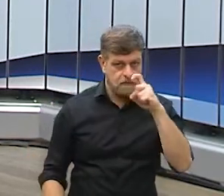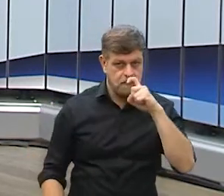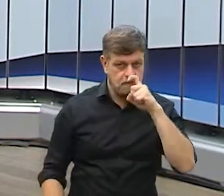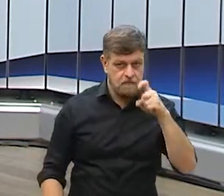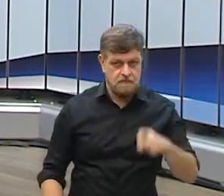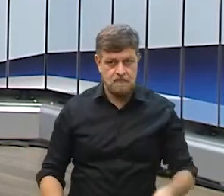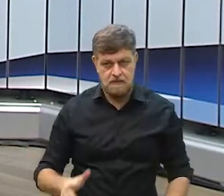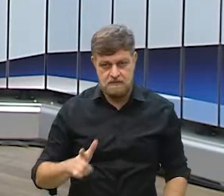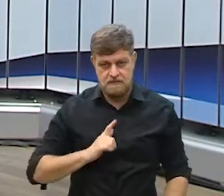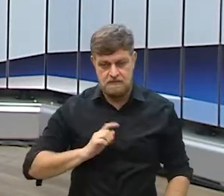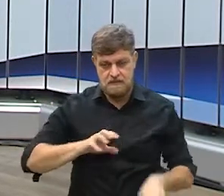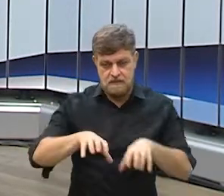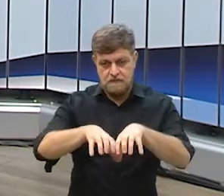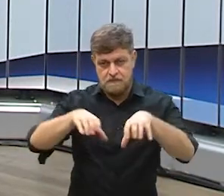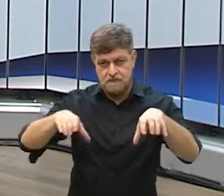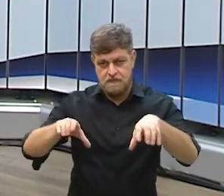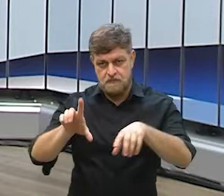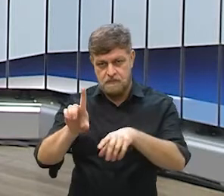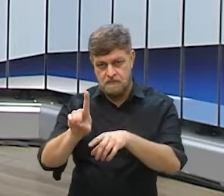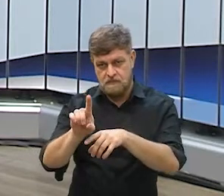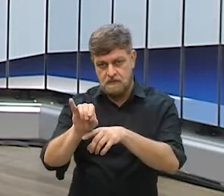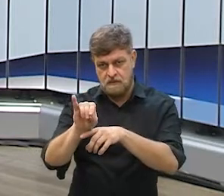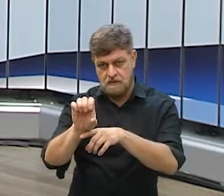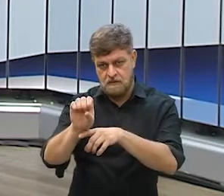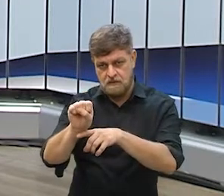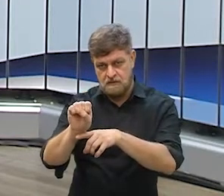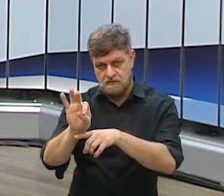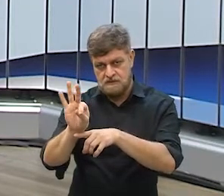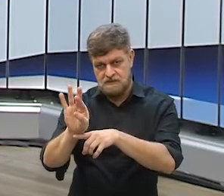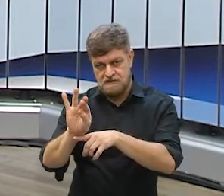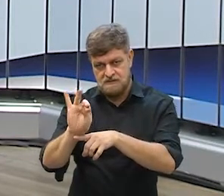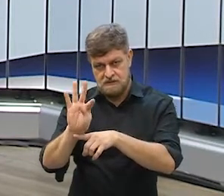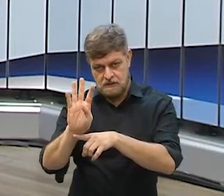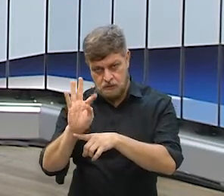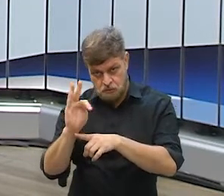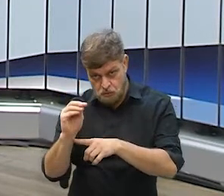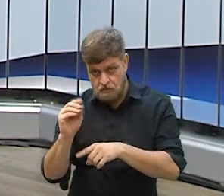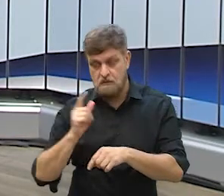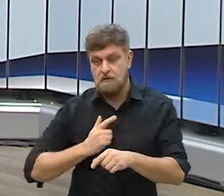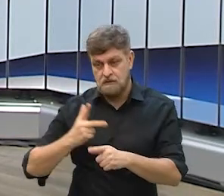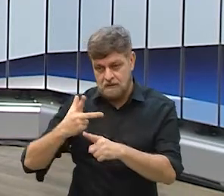seriam distritos. E venceu com uma margem.